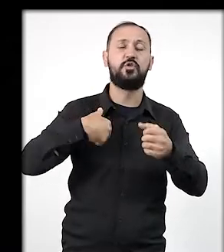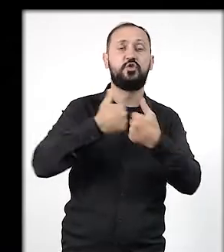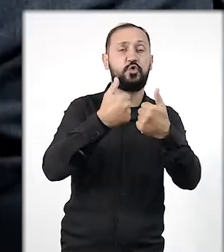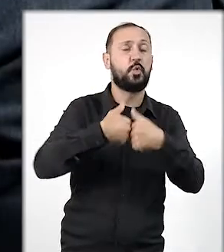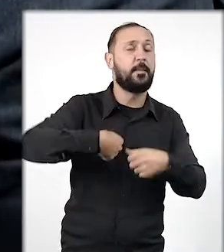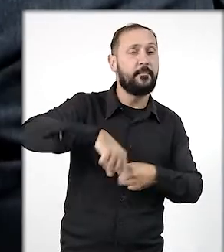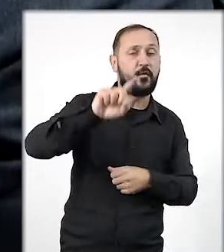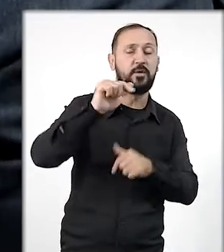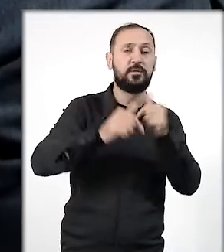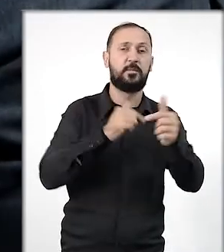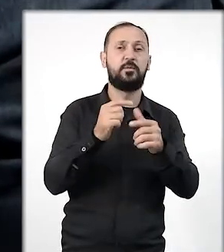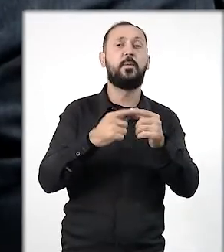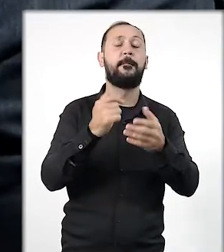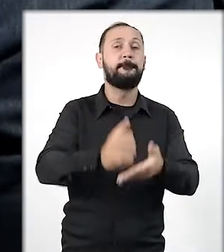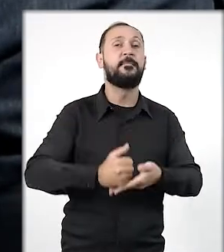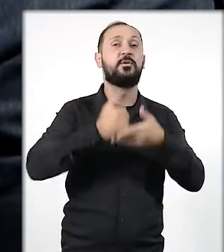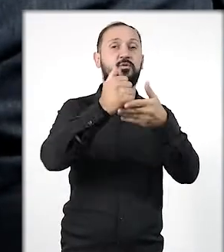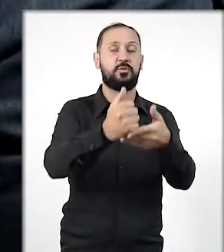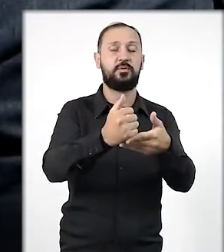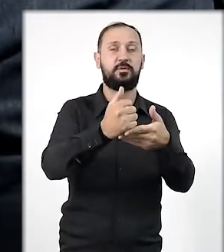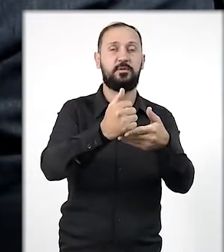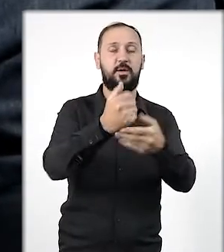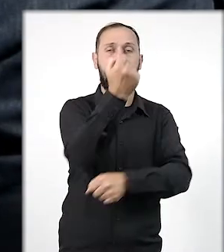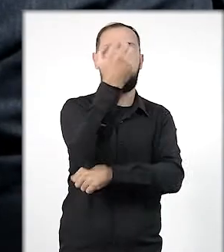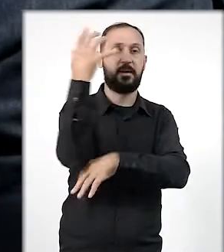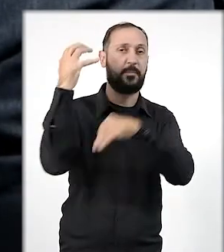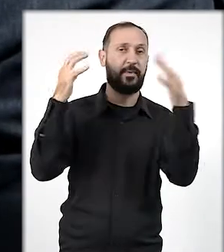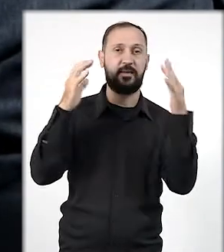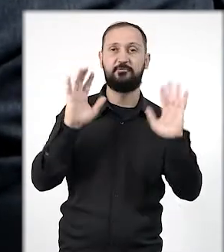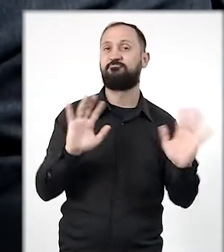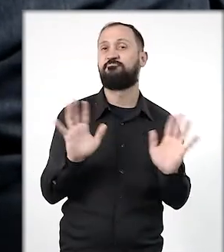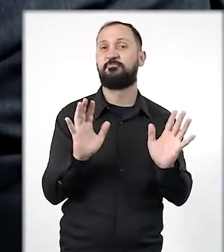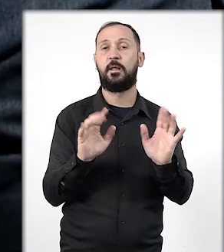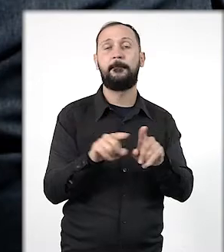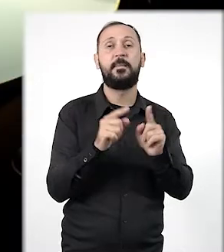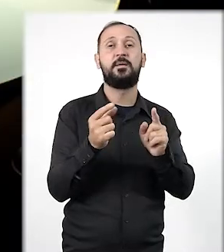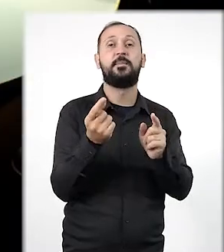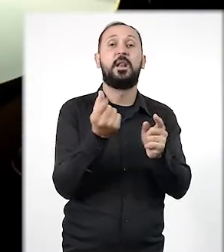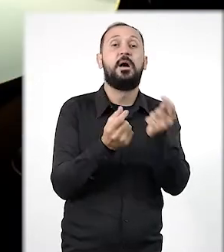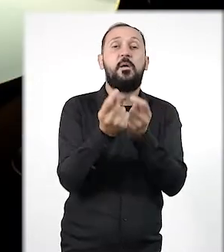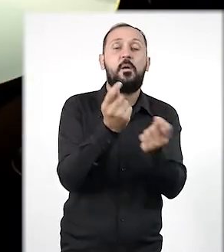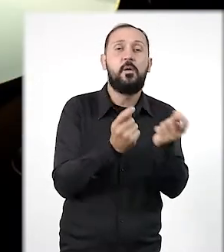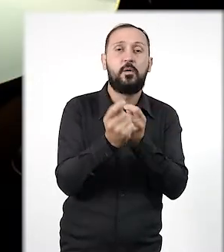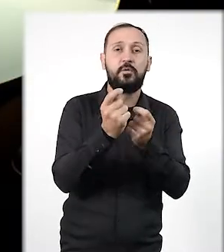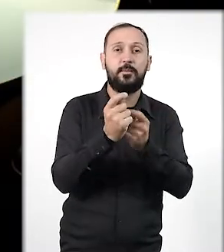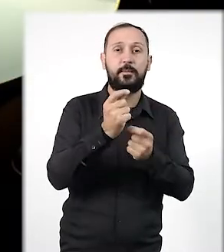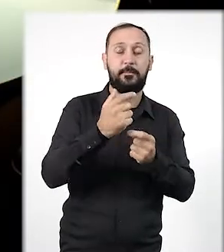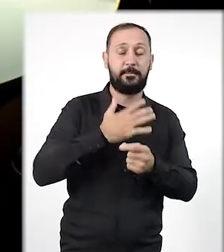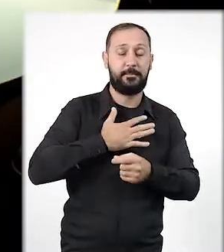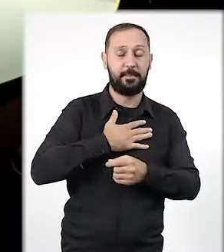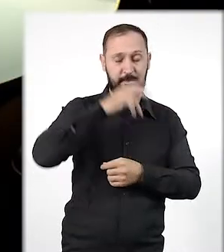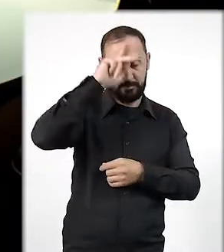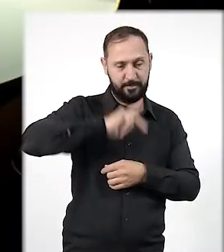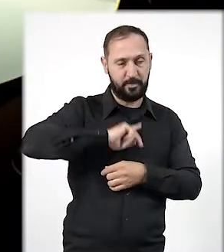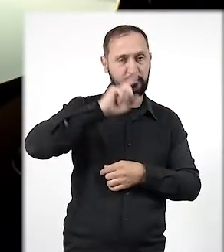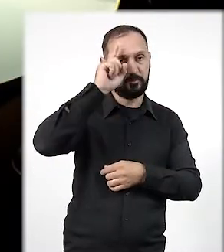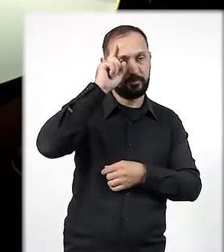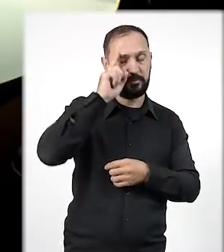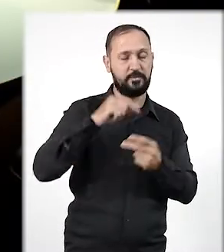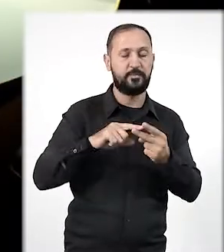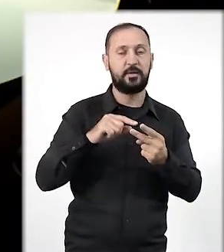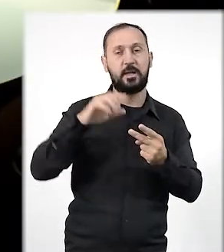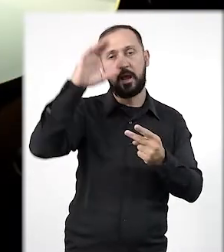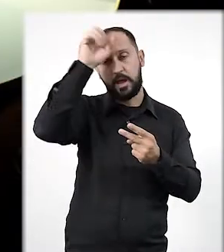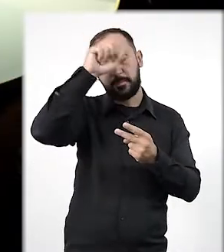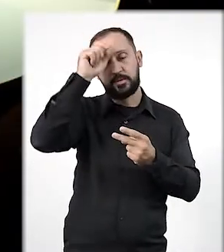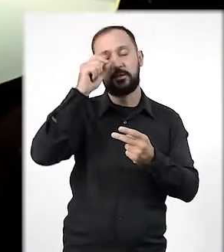coletivo, pensando no bem que vai gerar para o meio ambiente, mas pela economia que isso gera no seu dia a dia. E